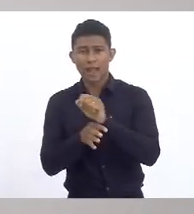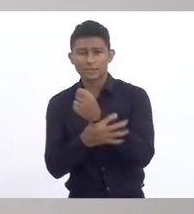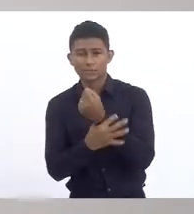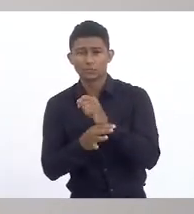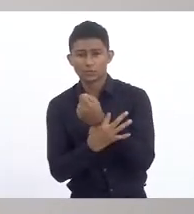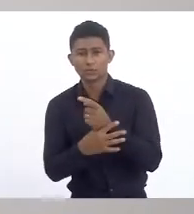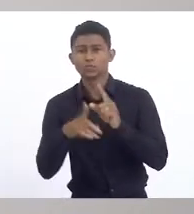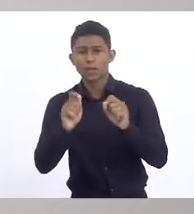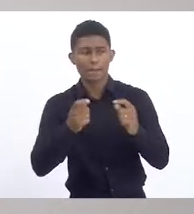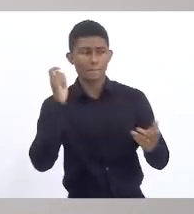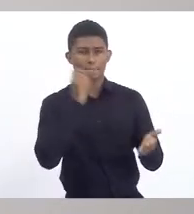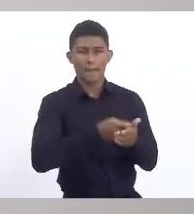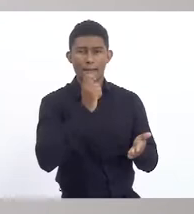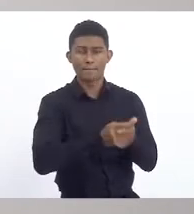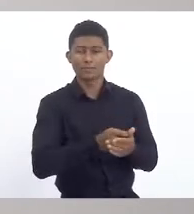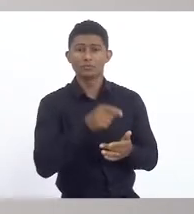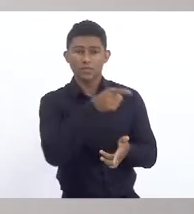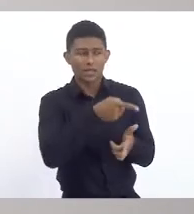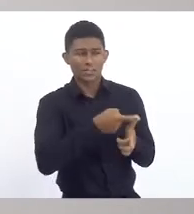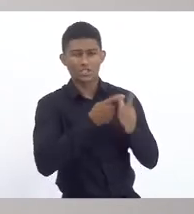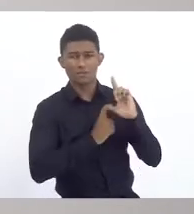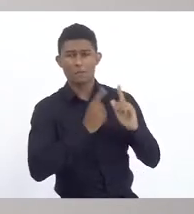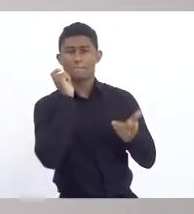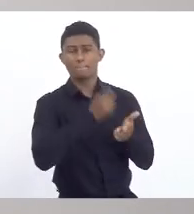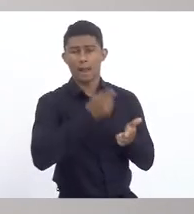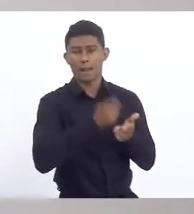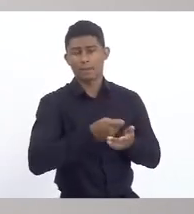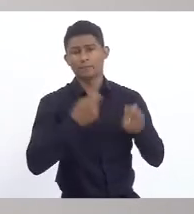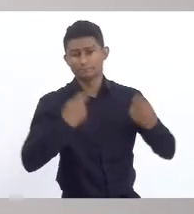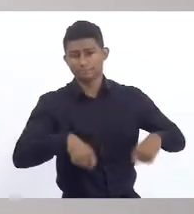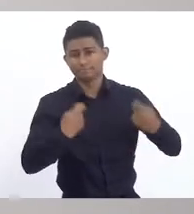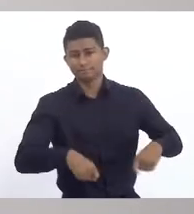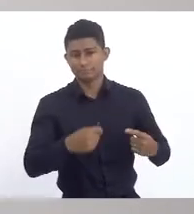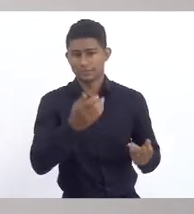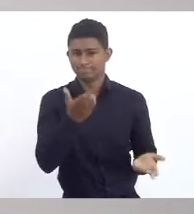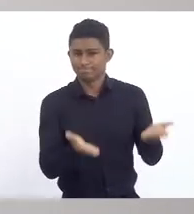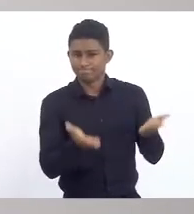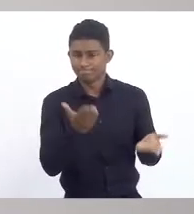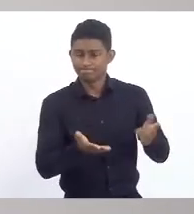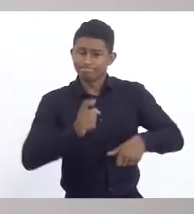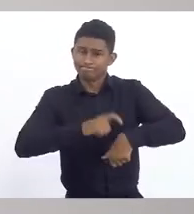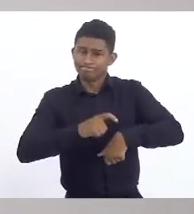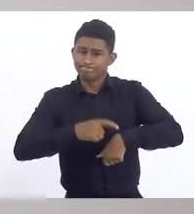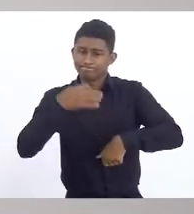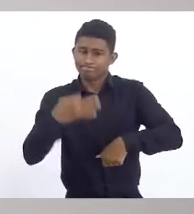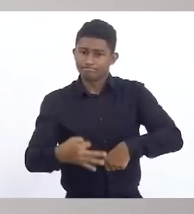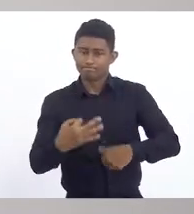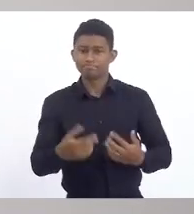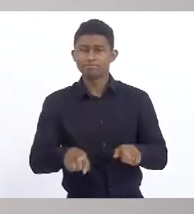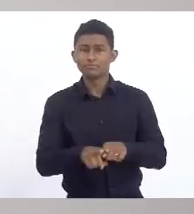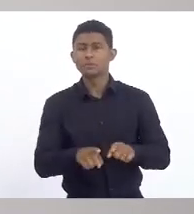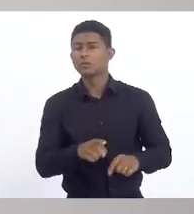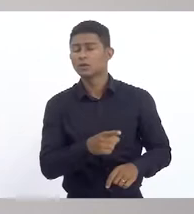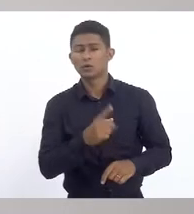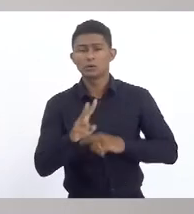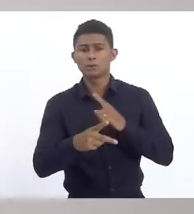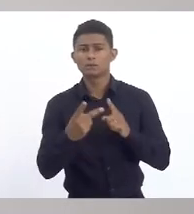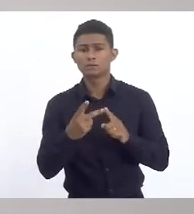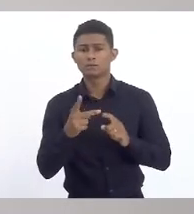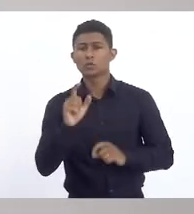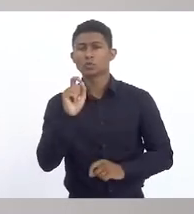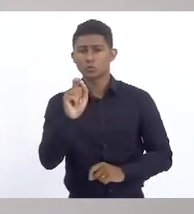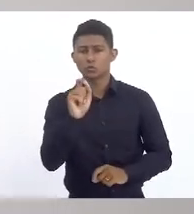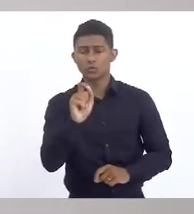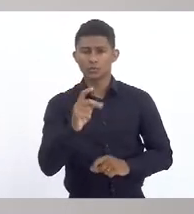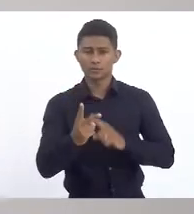o pagamento da dívida e alcançar o equilíbrio lá no prazo do regime, mas, em particular, então, não só buscar esses